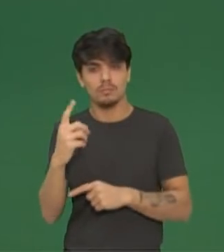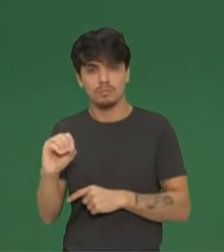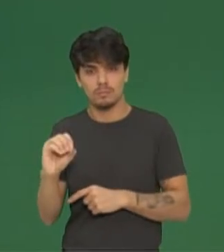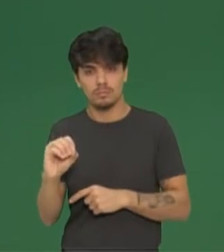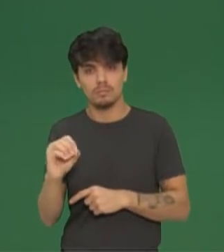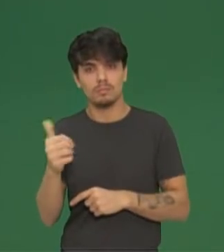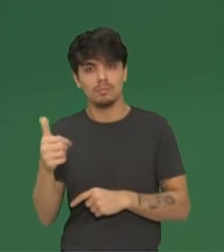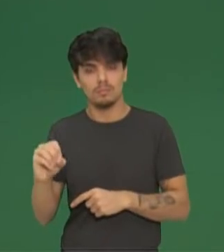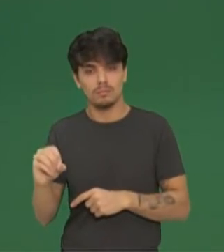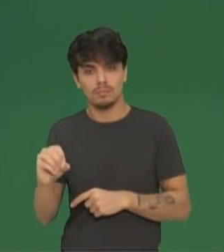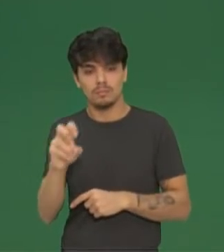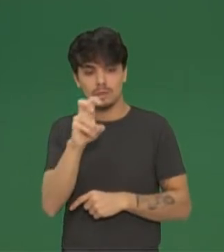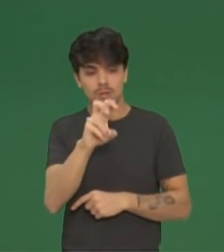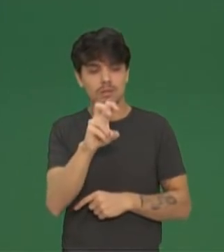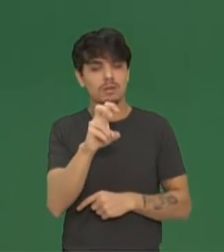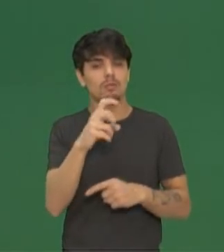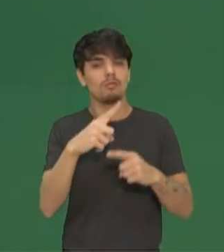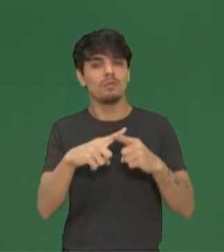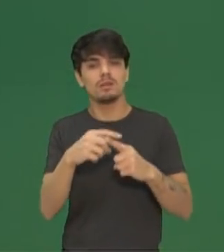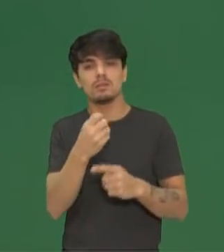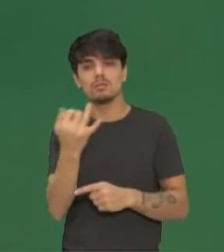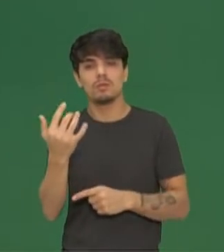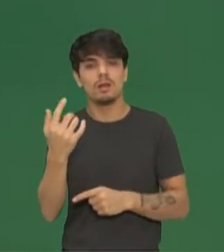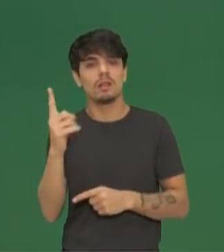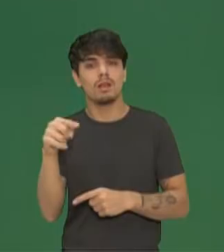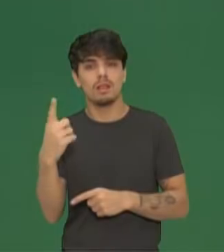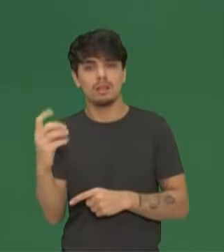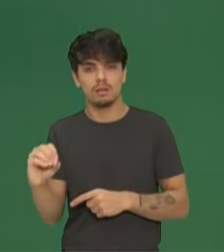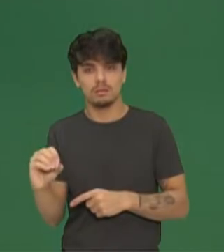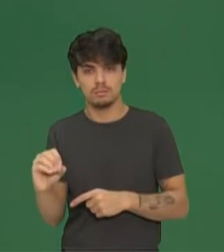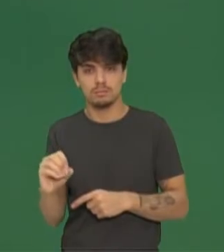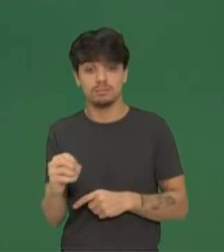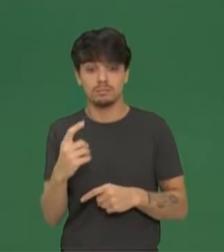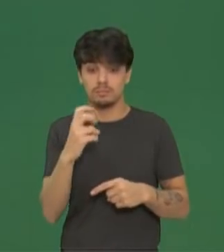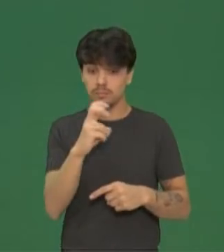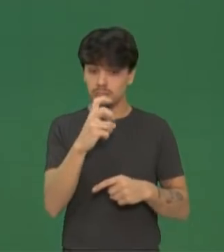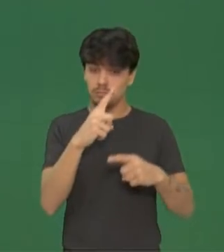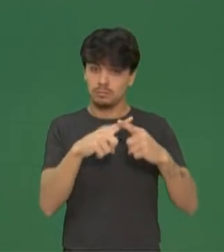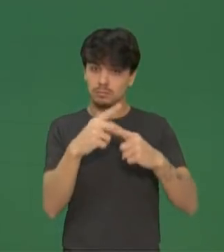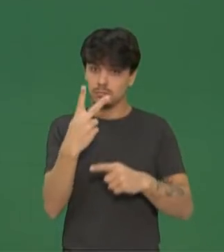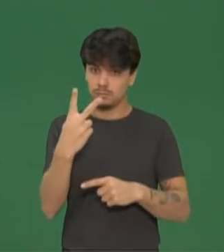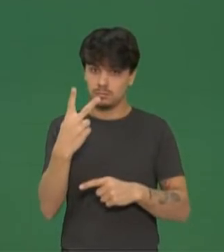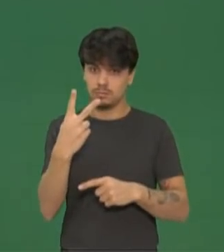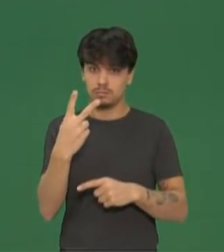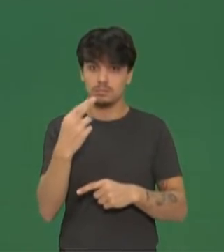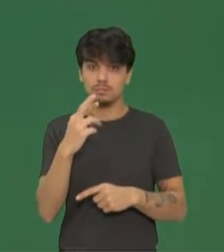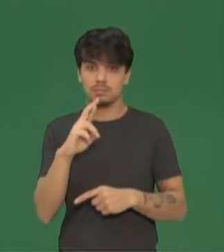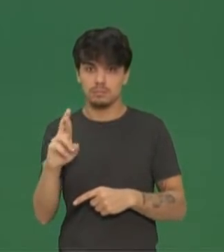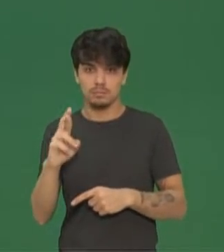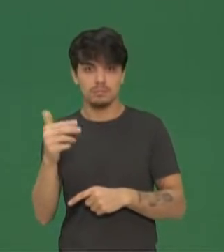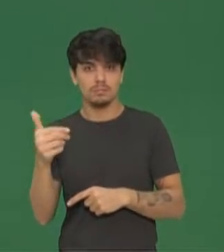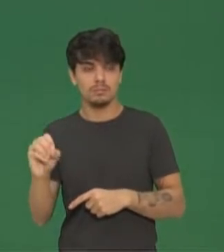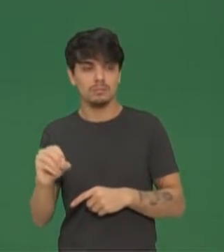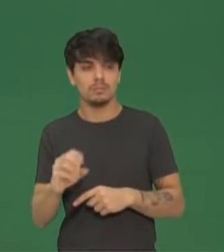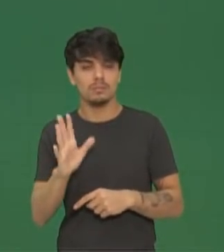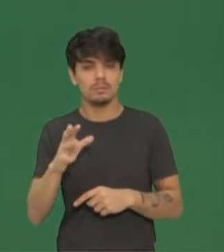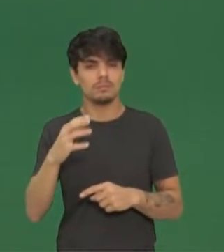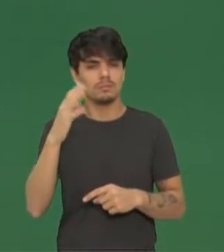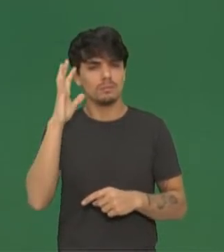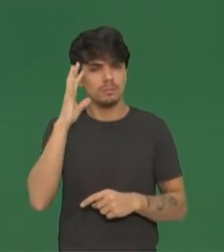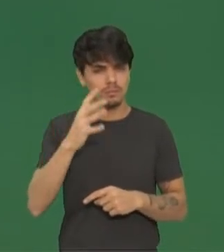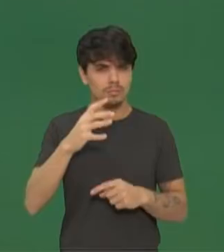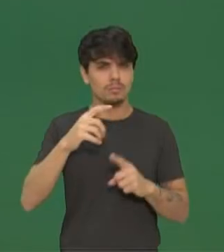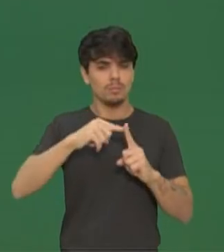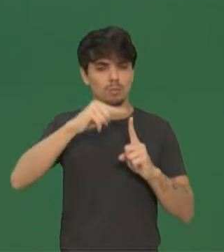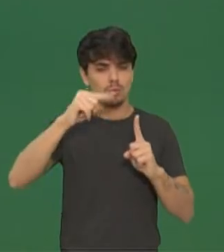ó. 5 vezes quanto que dá 10? Vezes 2. Pronto. A gente resolveu a temperatura que